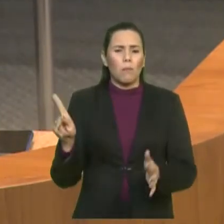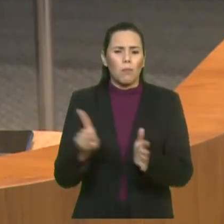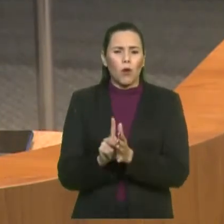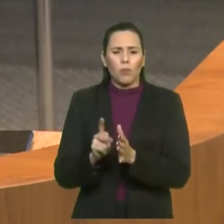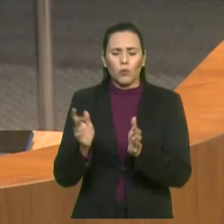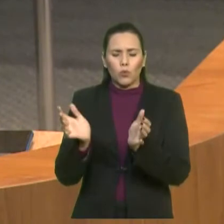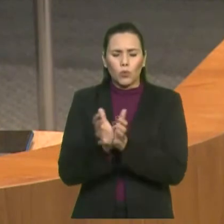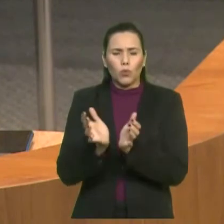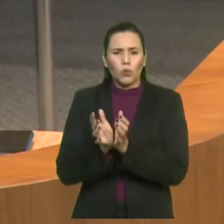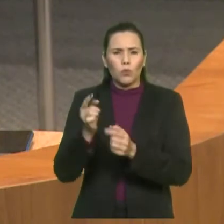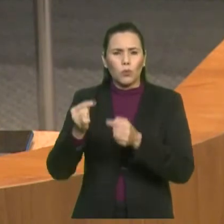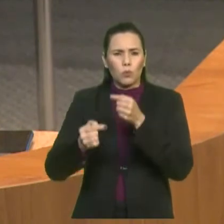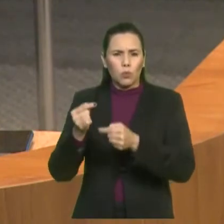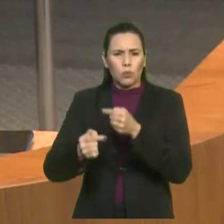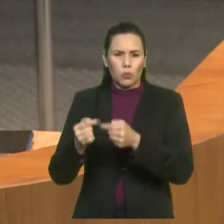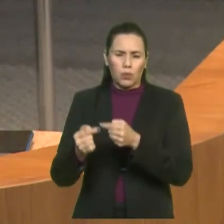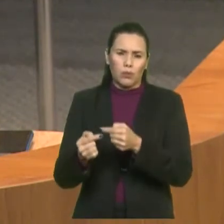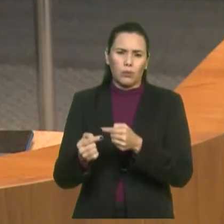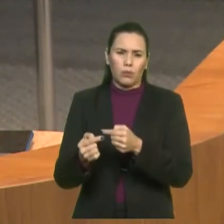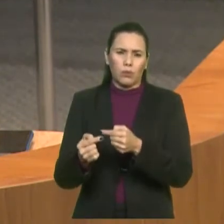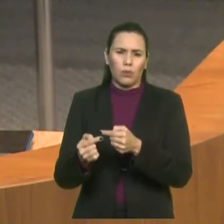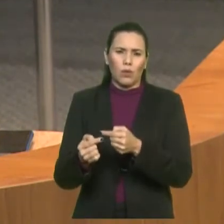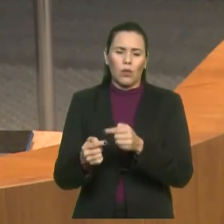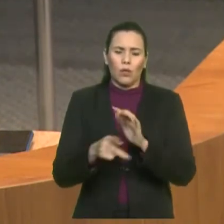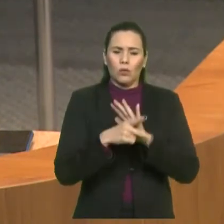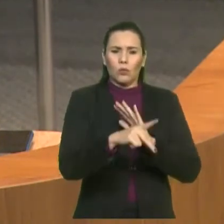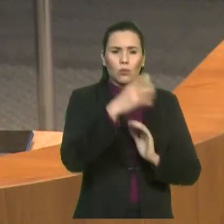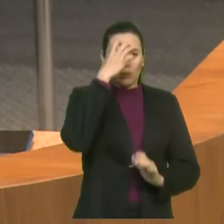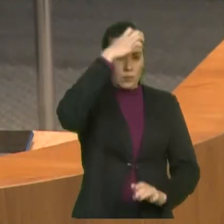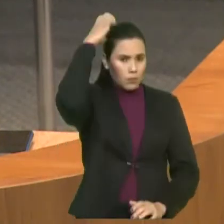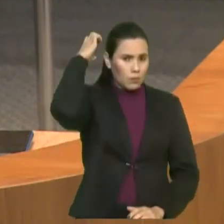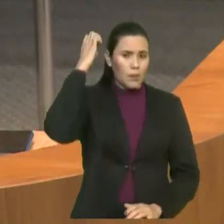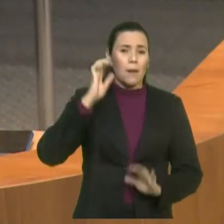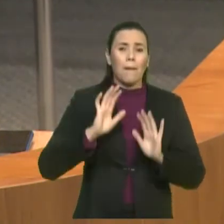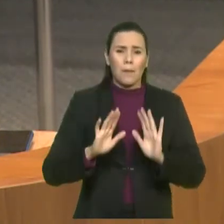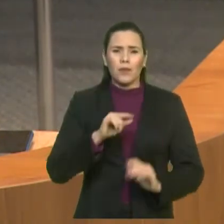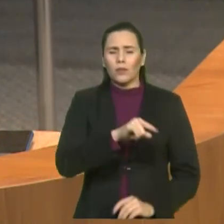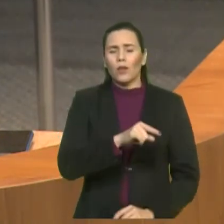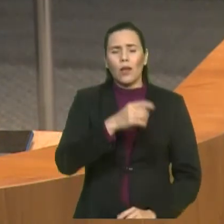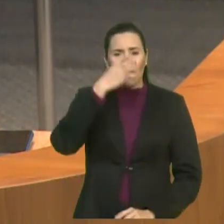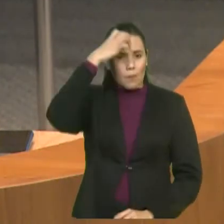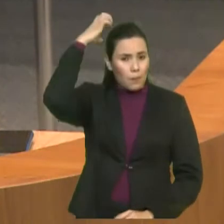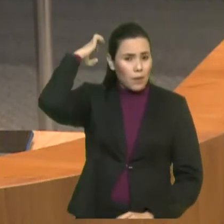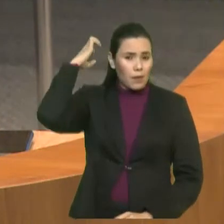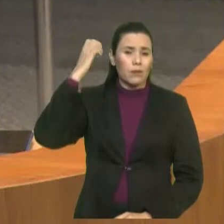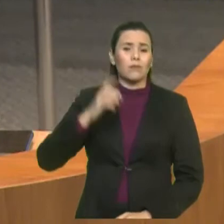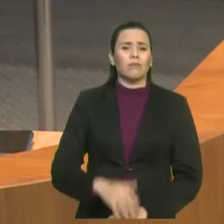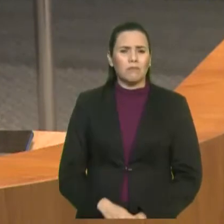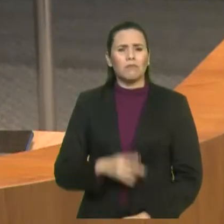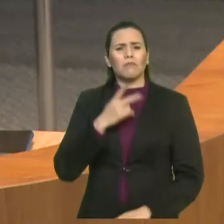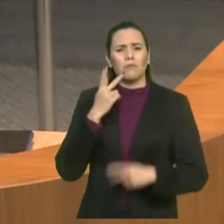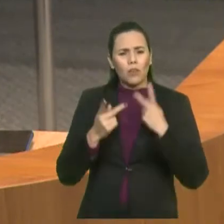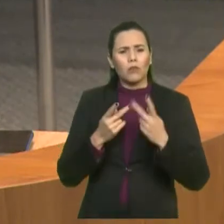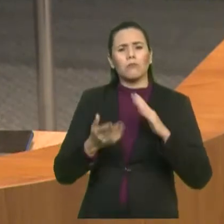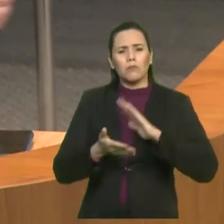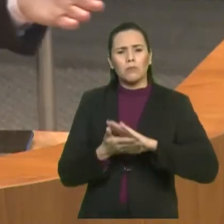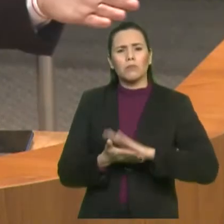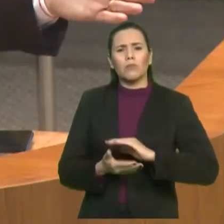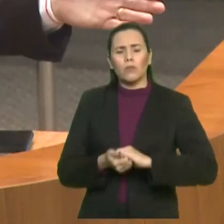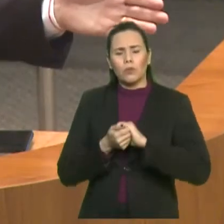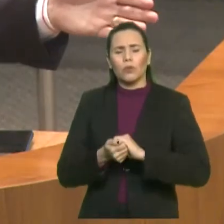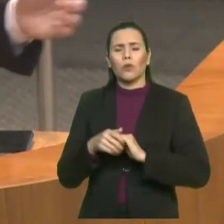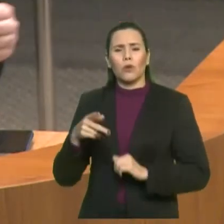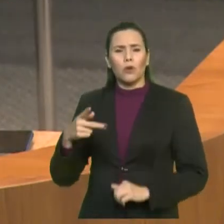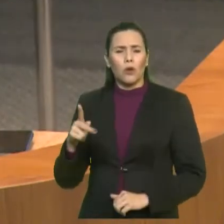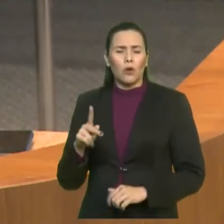próprio prefeito eleito fez esse reconhecimento, também num gesto de equilíbrio. Aproveito, claro, para desejar, já fiz isso nas minhas redes sociais, já